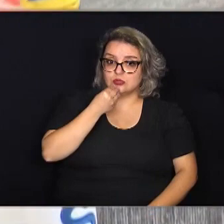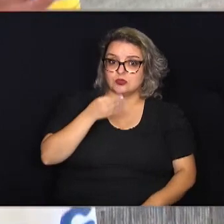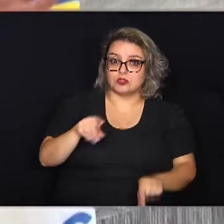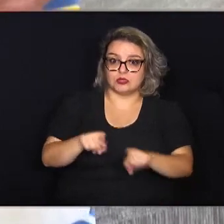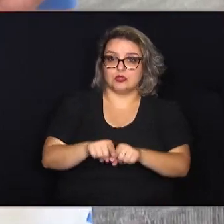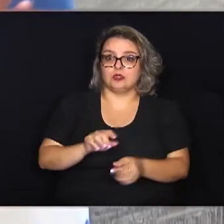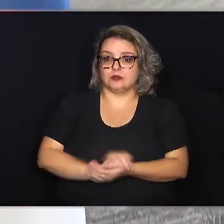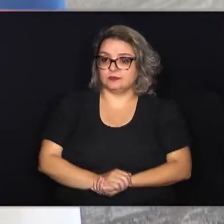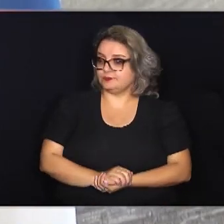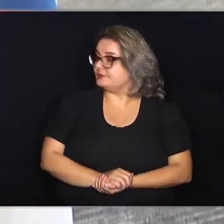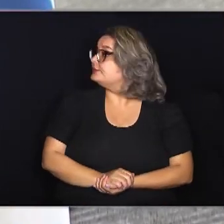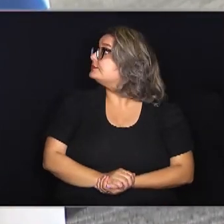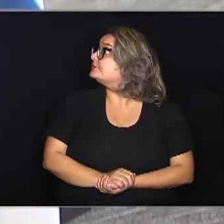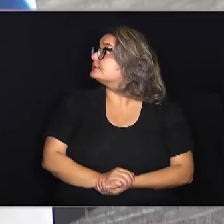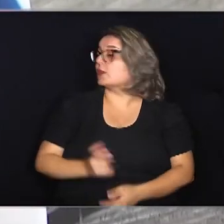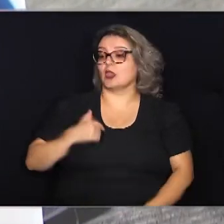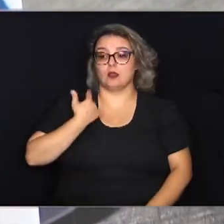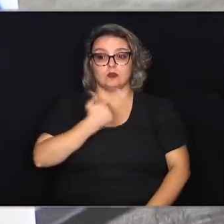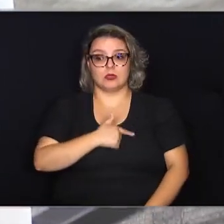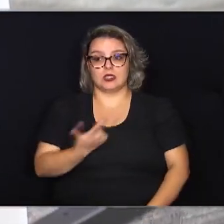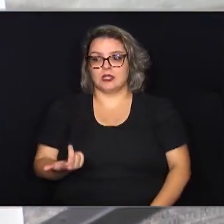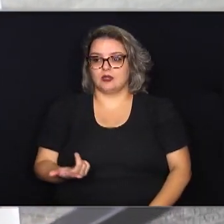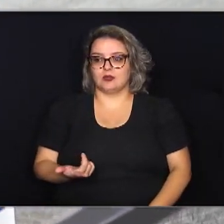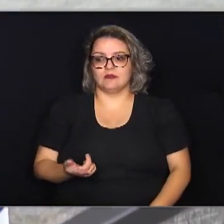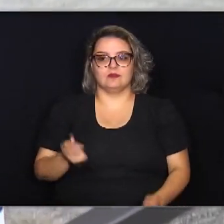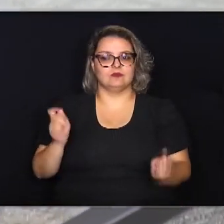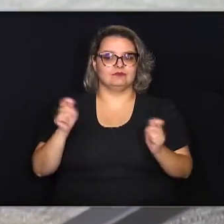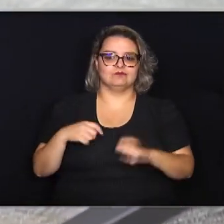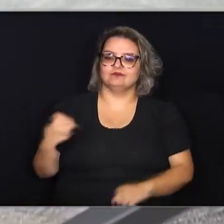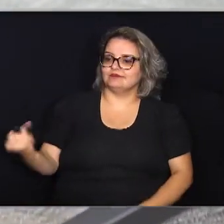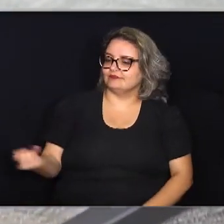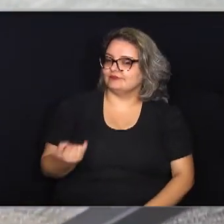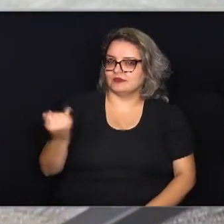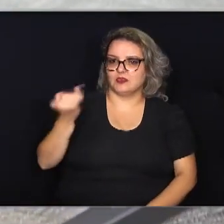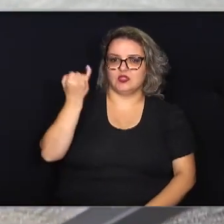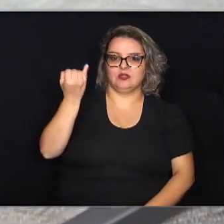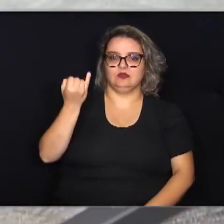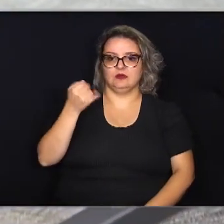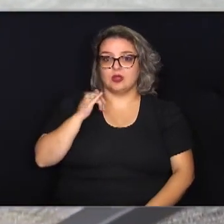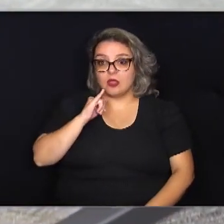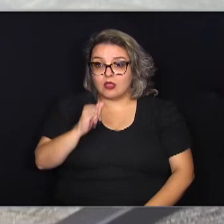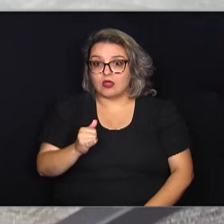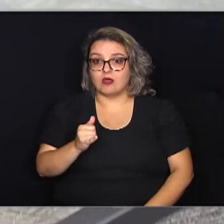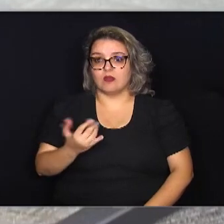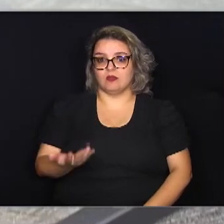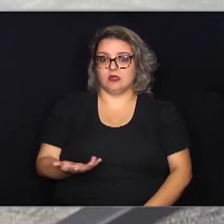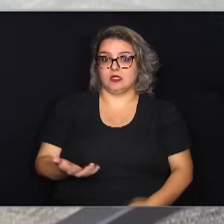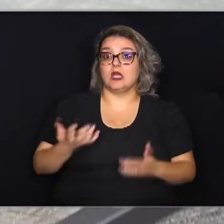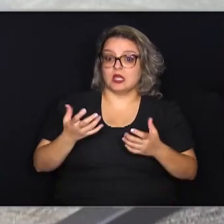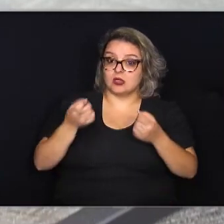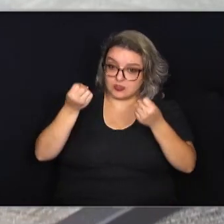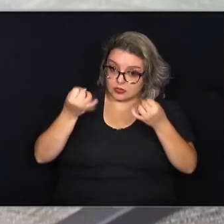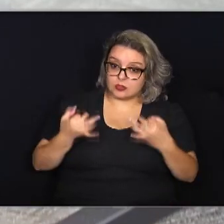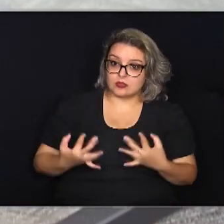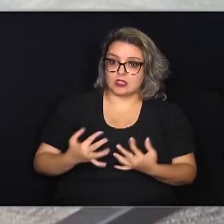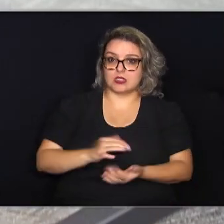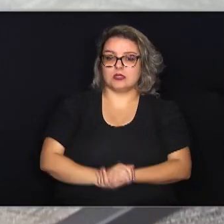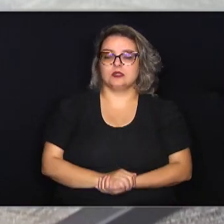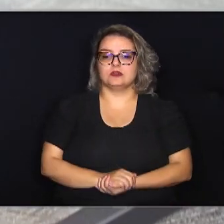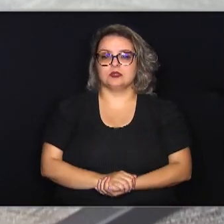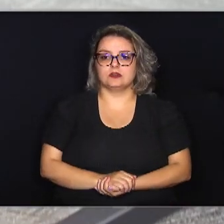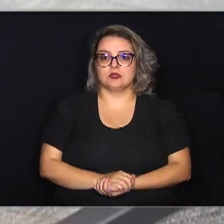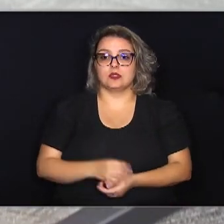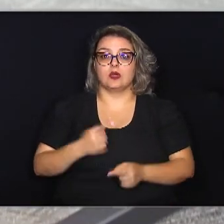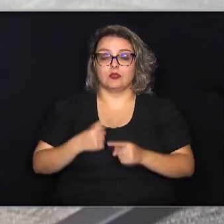Bom, para nós ele foi extremamente importante, né? Eu falo isso e quero explicar isso,